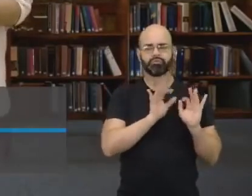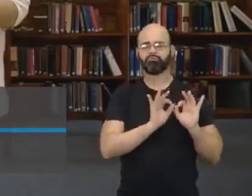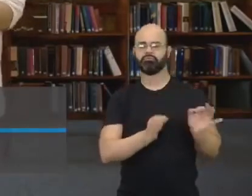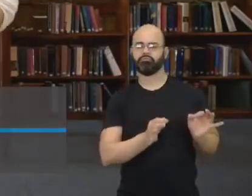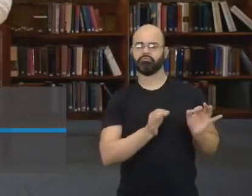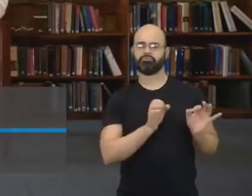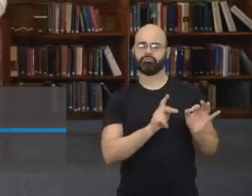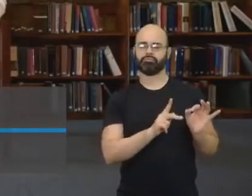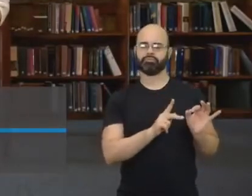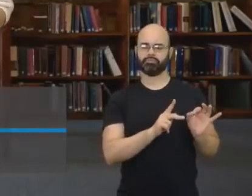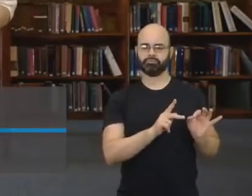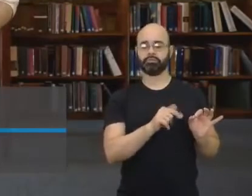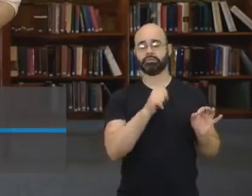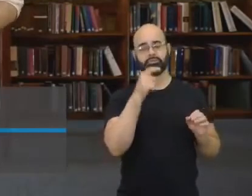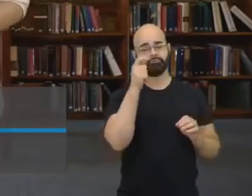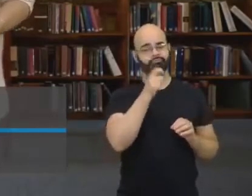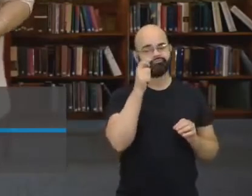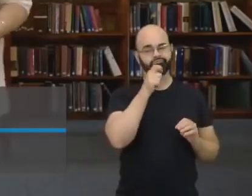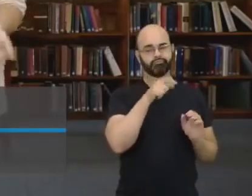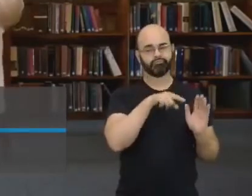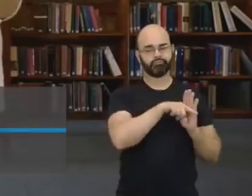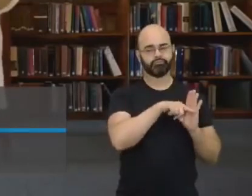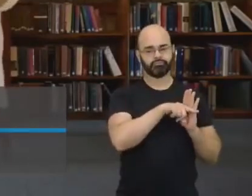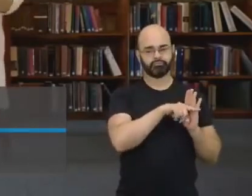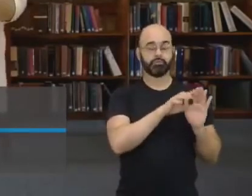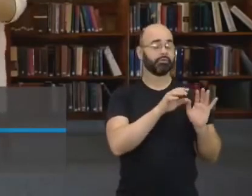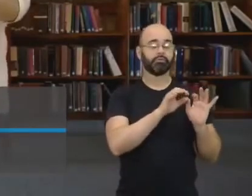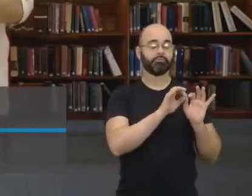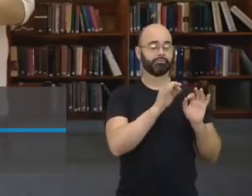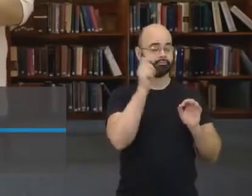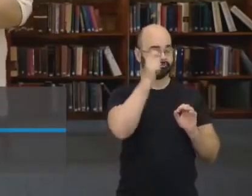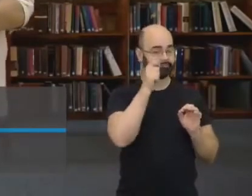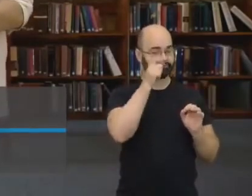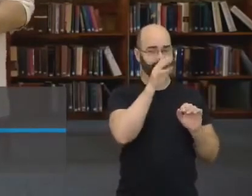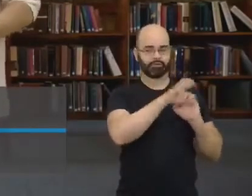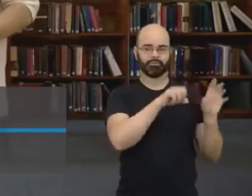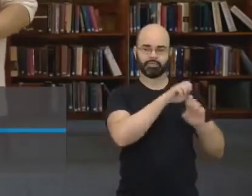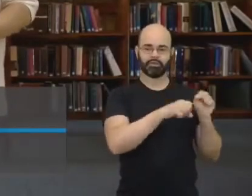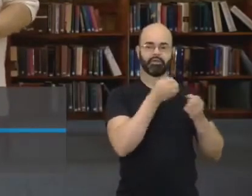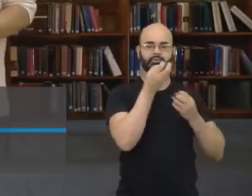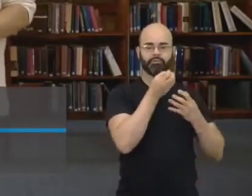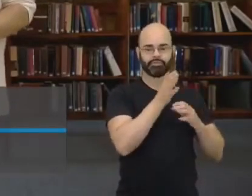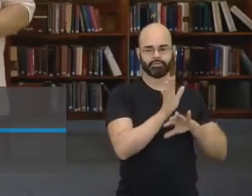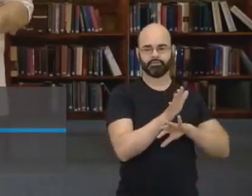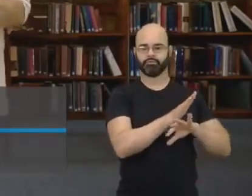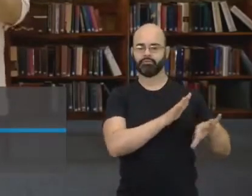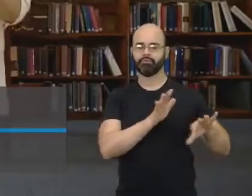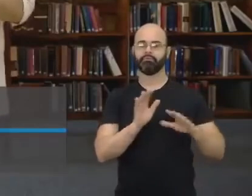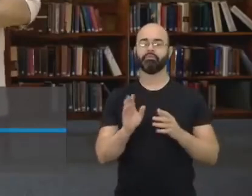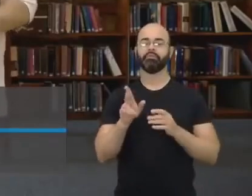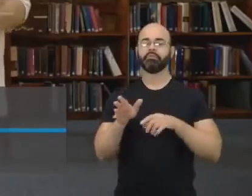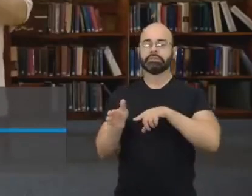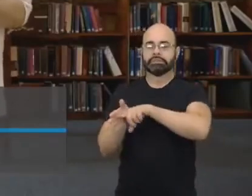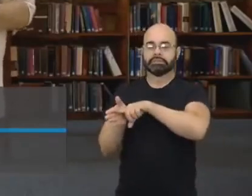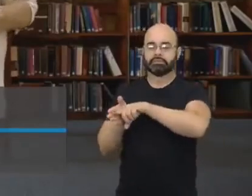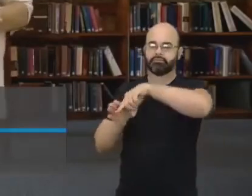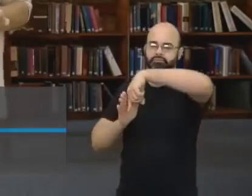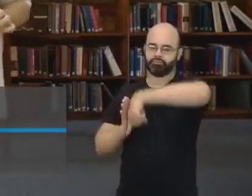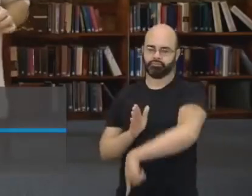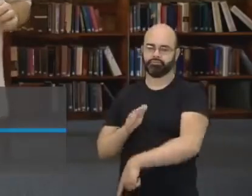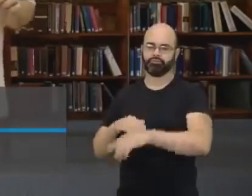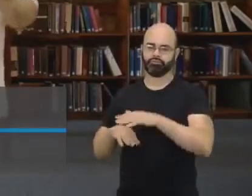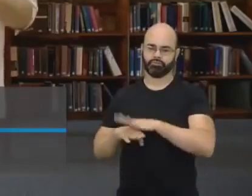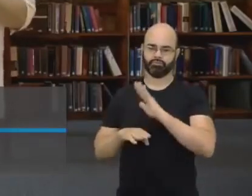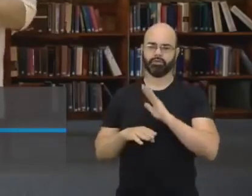então, um processo de pesquisa. Né? E aí a gente volta para o nosso assunto, que é o RPG. Então, o que vocês acham que é RPG? Chegou